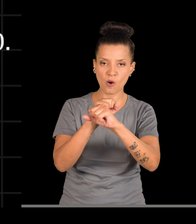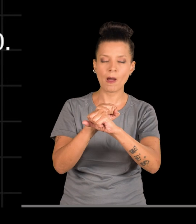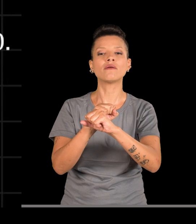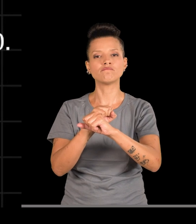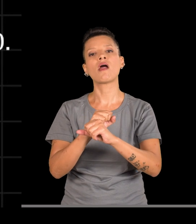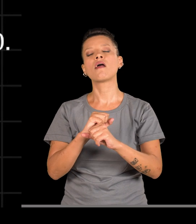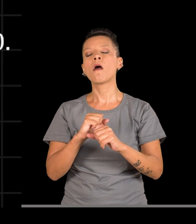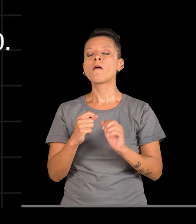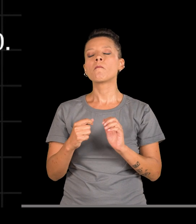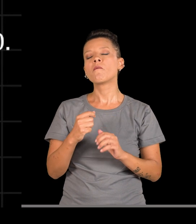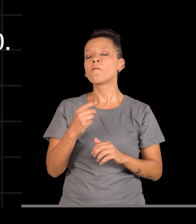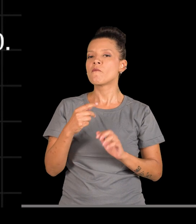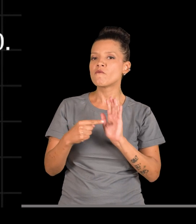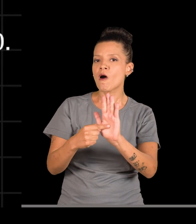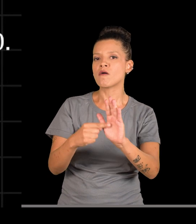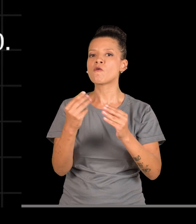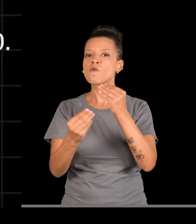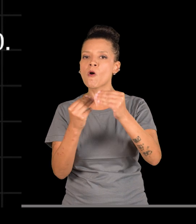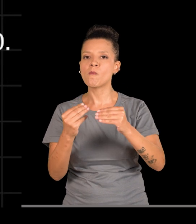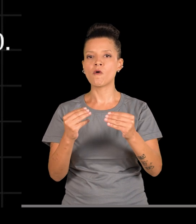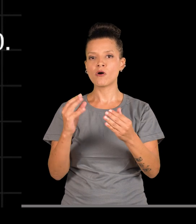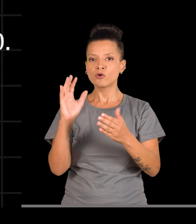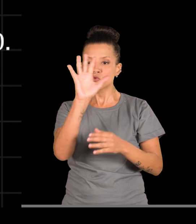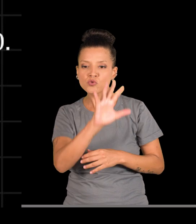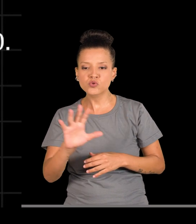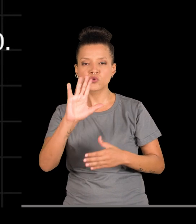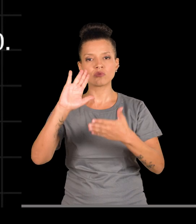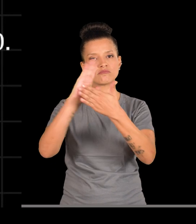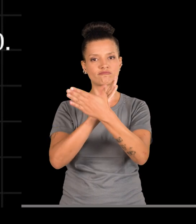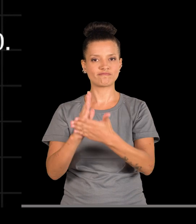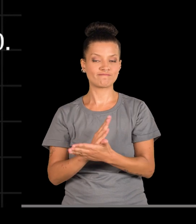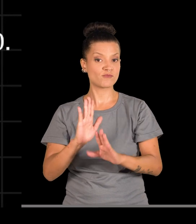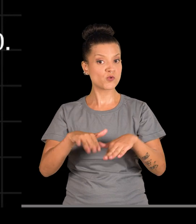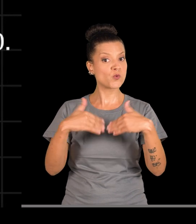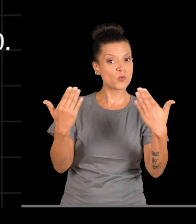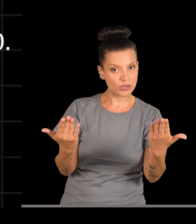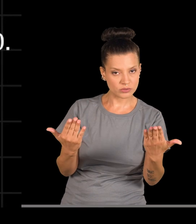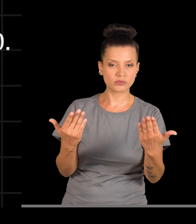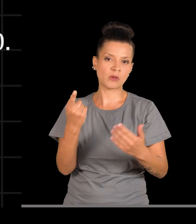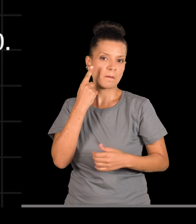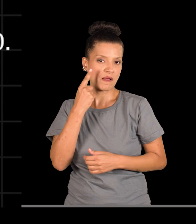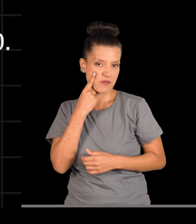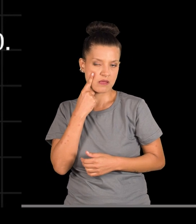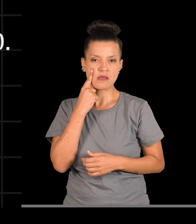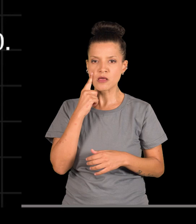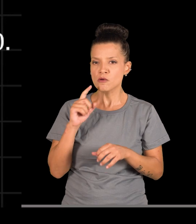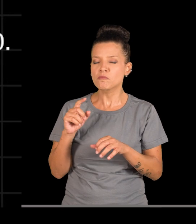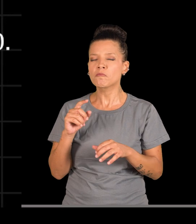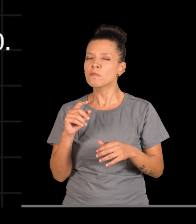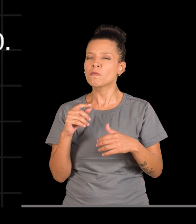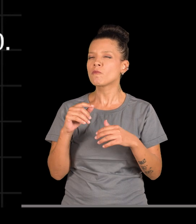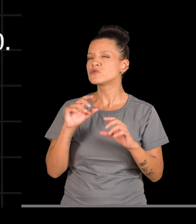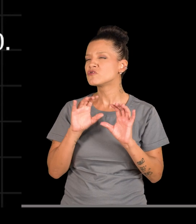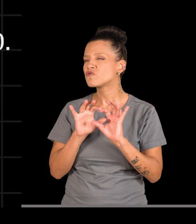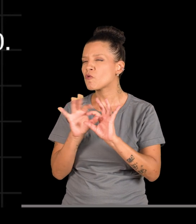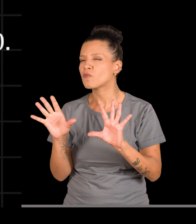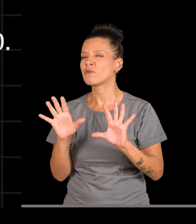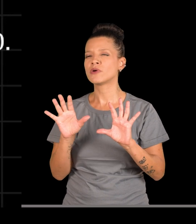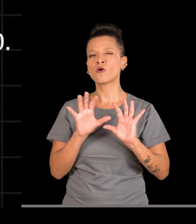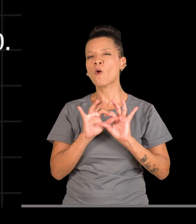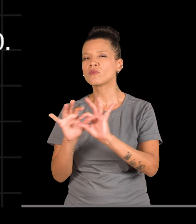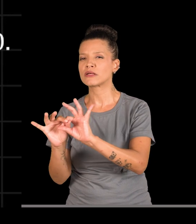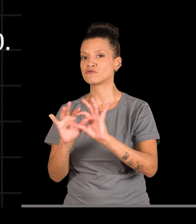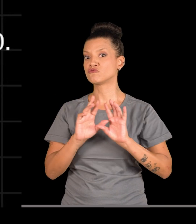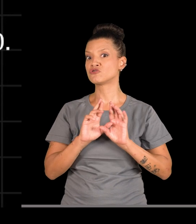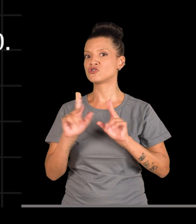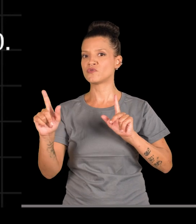dizer em quantas partes o todo está dividido, enfim, a gente vai ver daqui a pouquinho os significados que a fração pode ter em diferentes contextos,